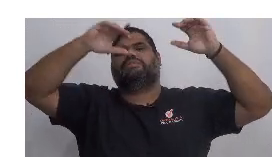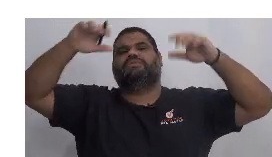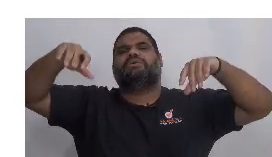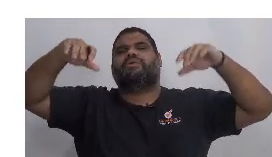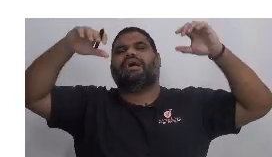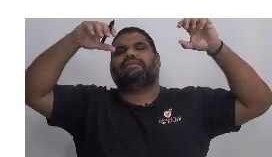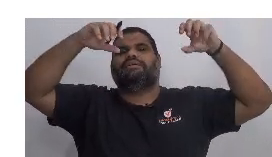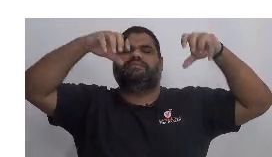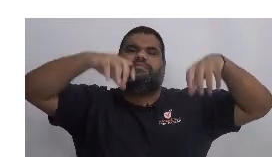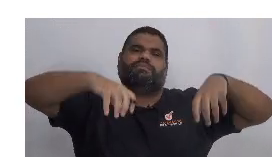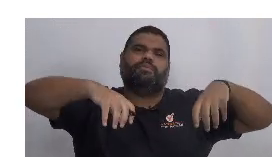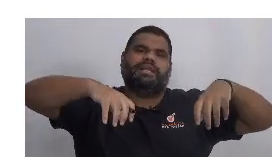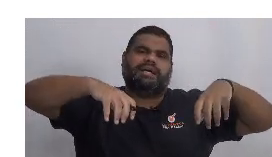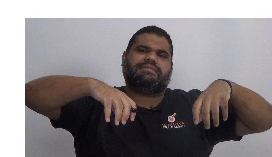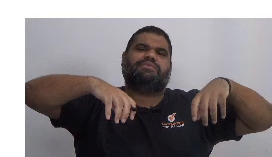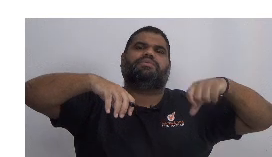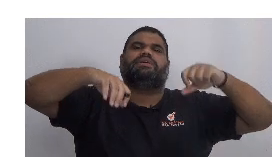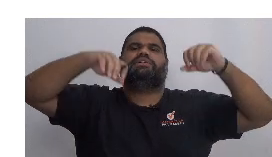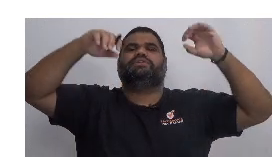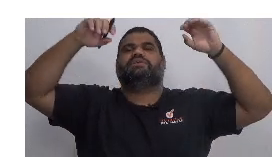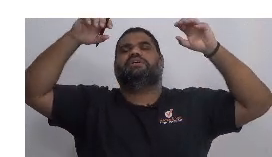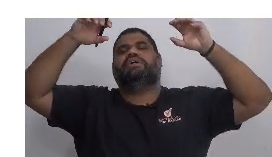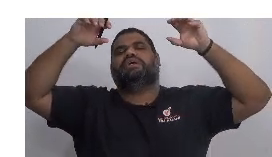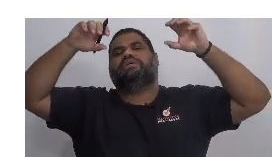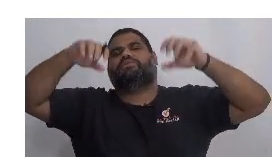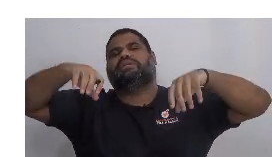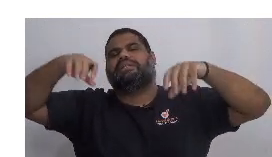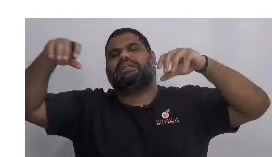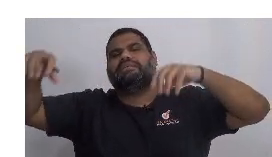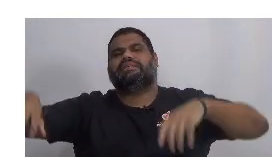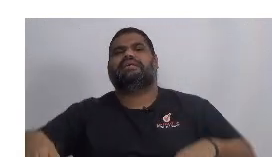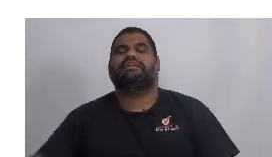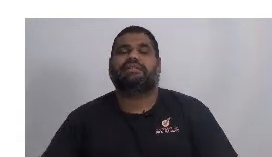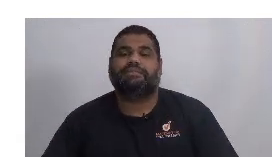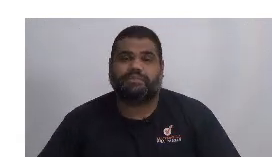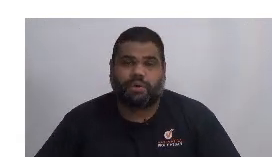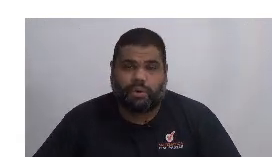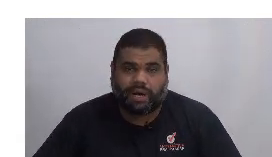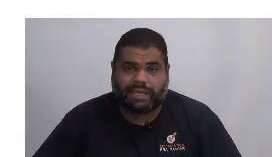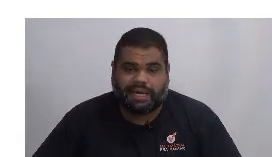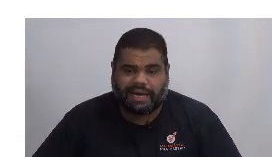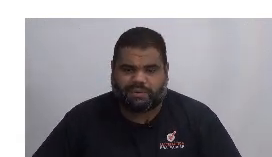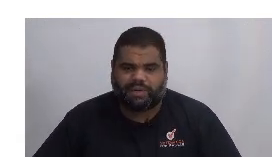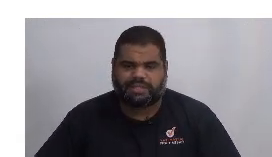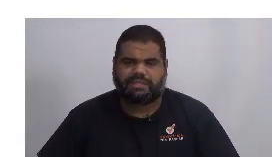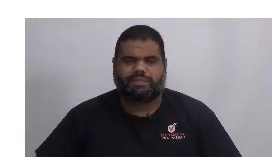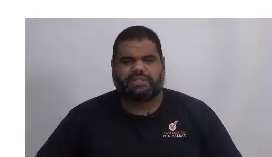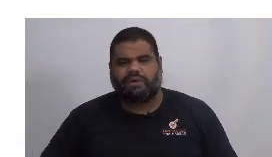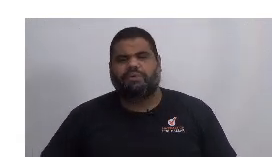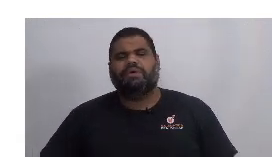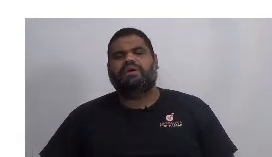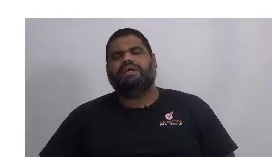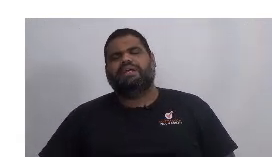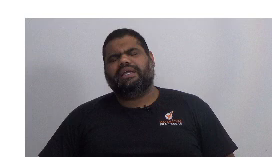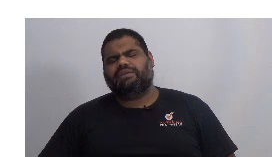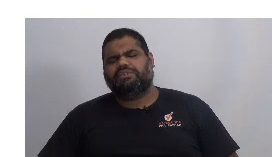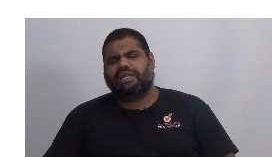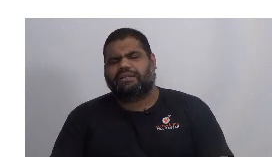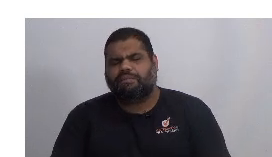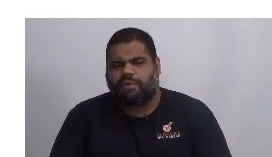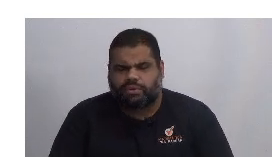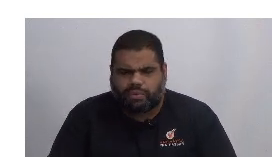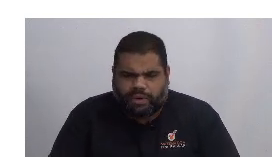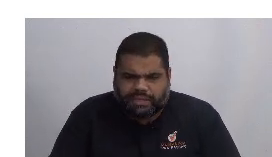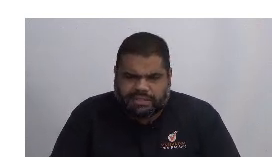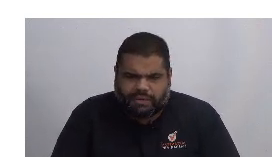toda segunda e quarta, publicação do quiz. E toda terça e quinta rola a correção. Então, indo